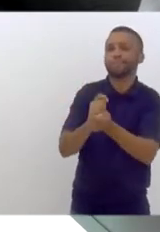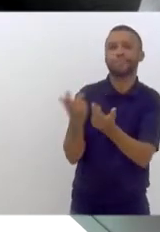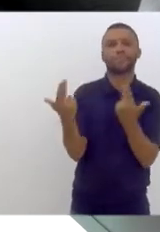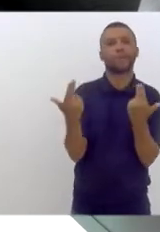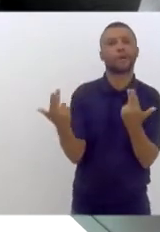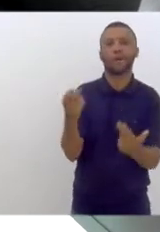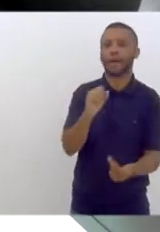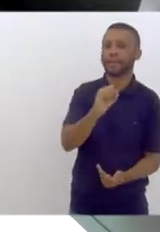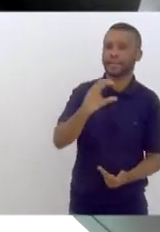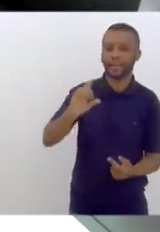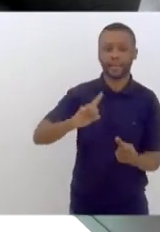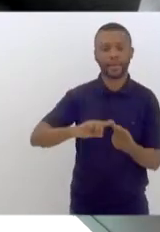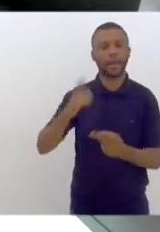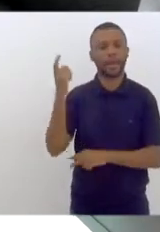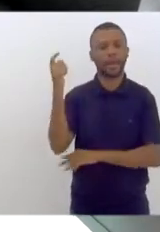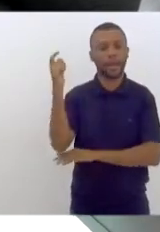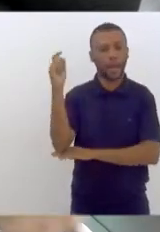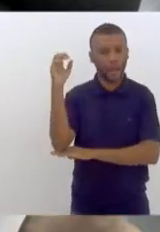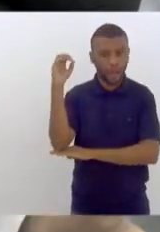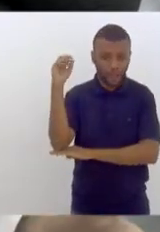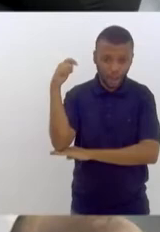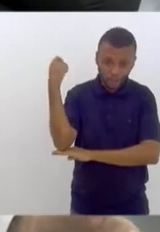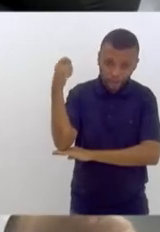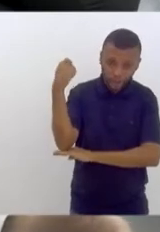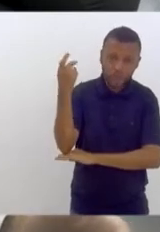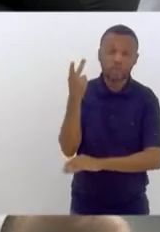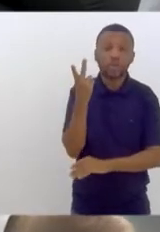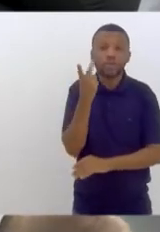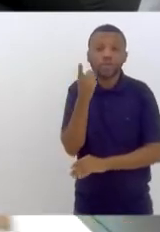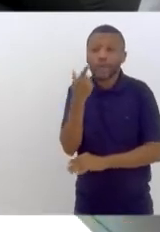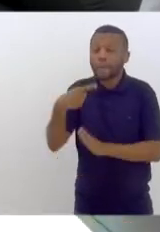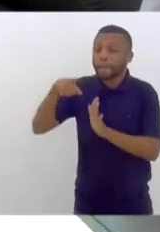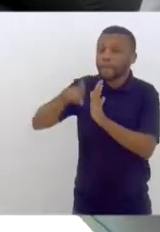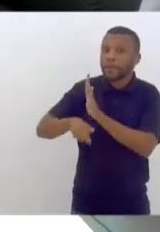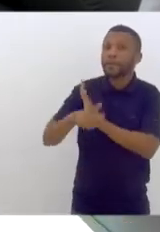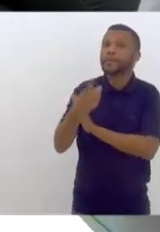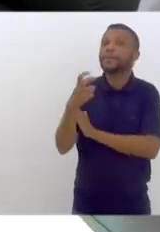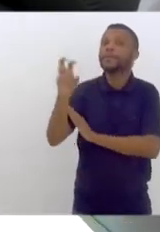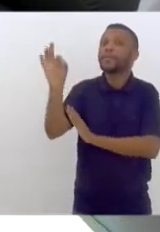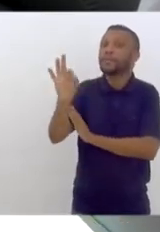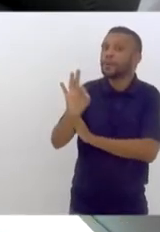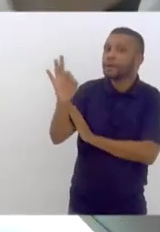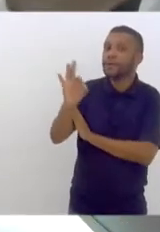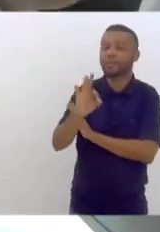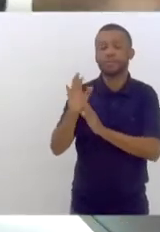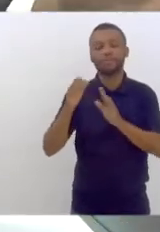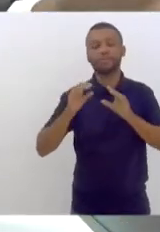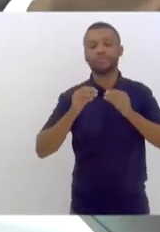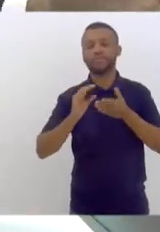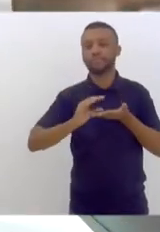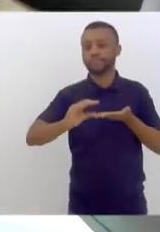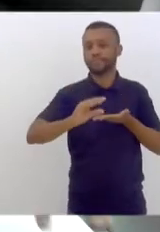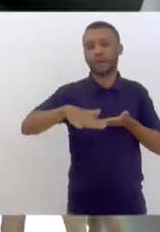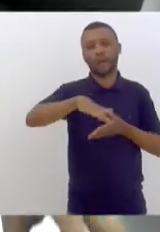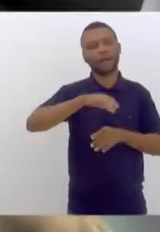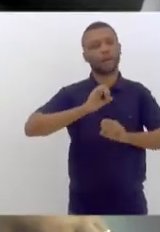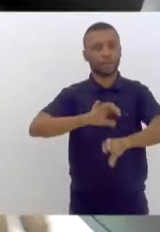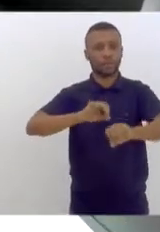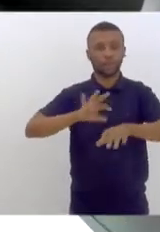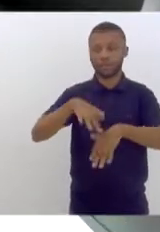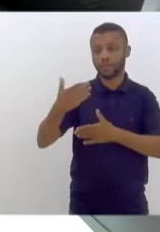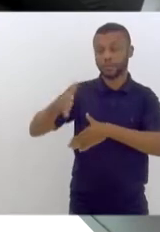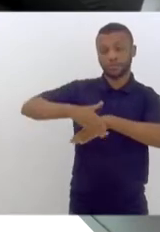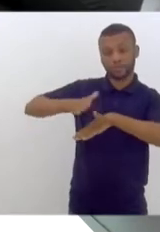Rio Grande do Sul, Ceará, nenhum coloca menos que 15% para a educação. Então, fica a seu critério, obviamente, discutir isso